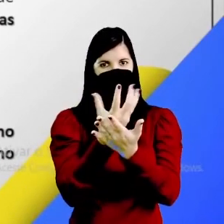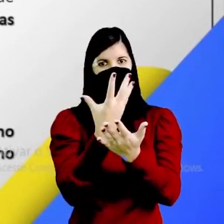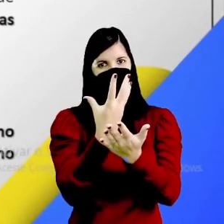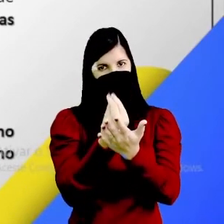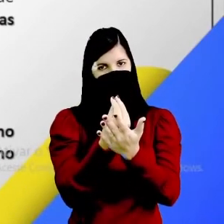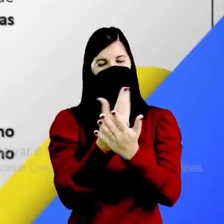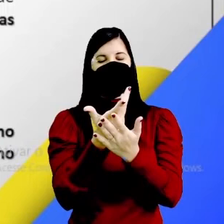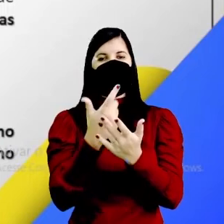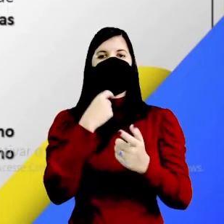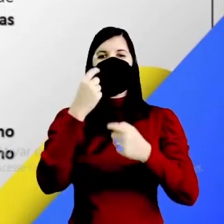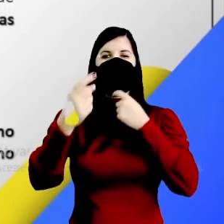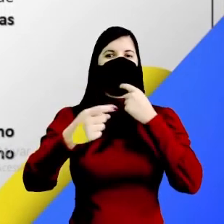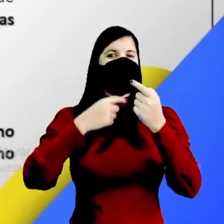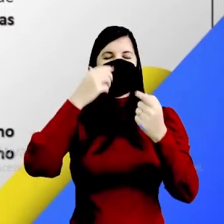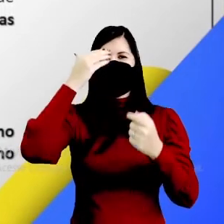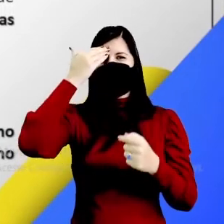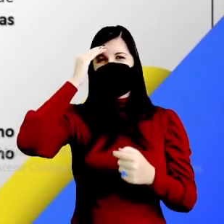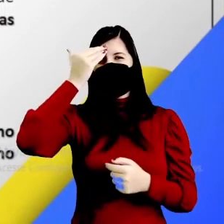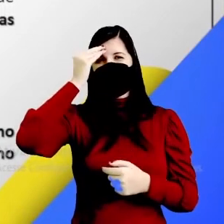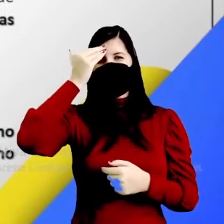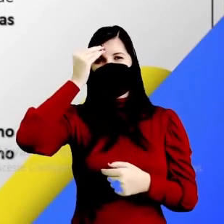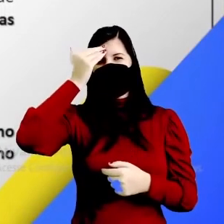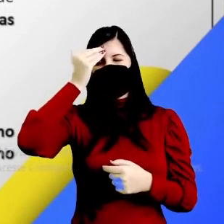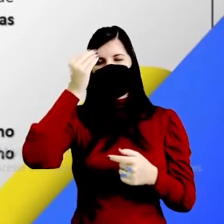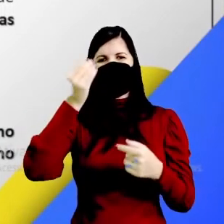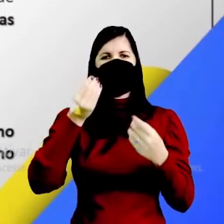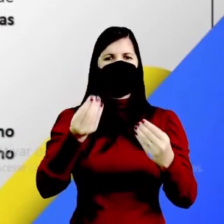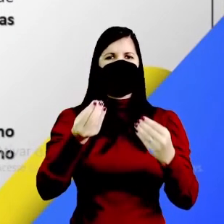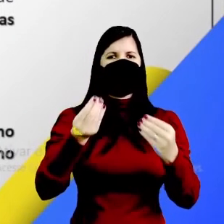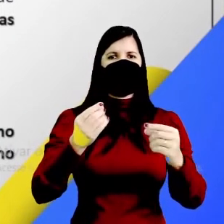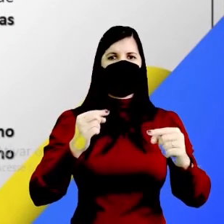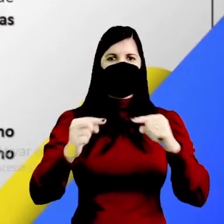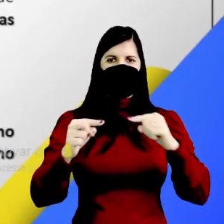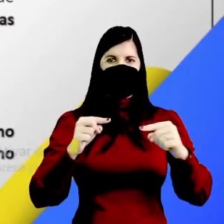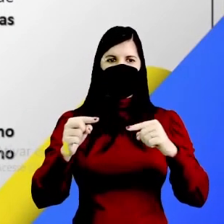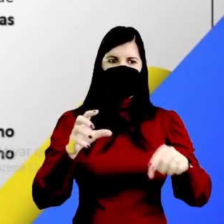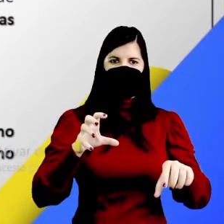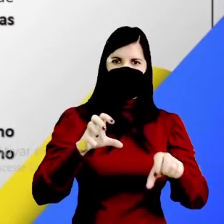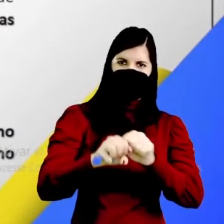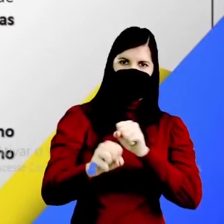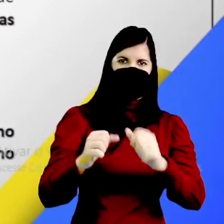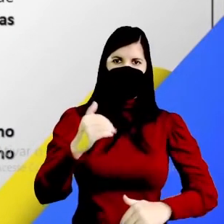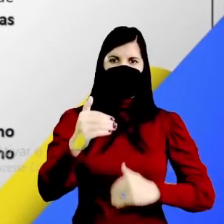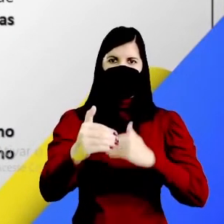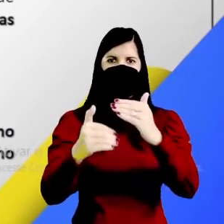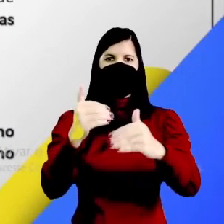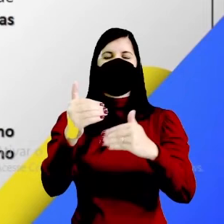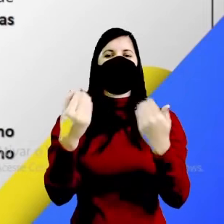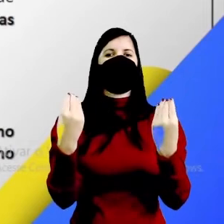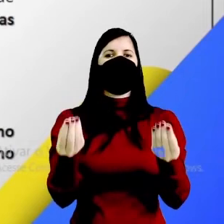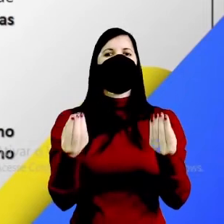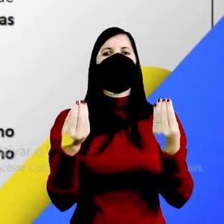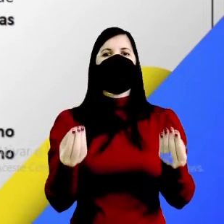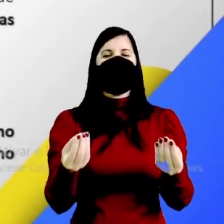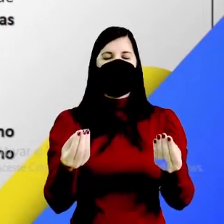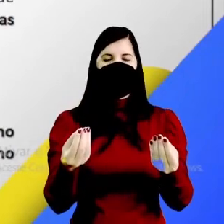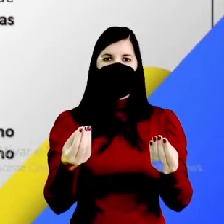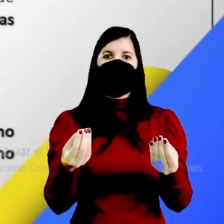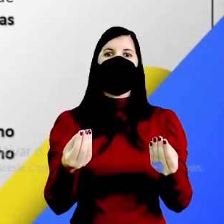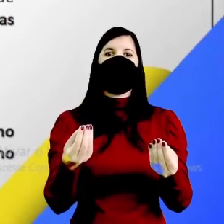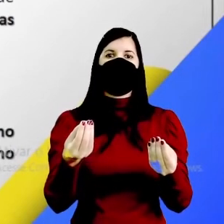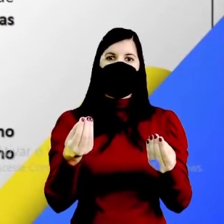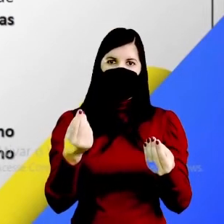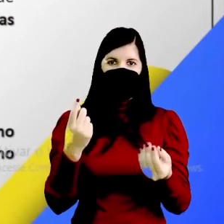dúvida, professora, eu não entendi muito bem por que existe a política de formação e desenvolvimento de coleções. Para que serve isso? Gente, é para